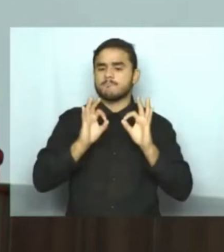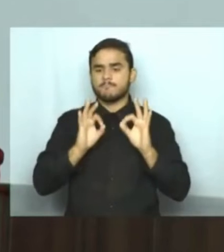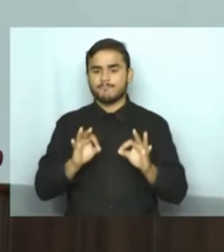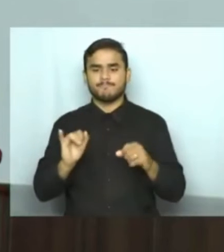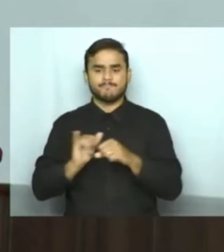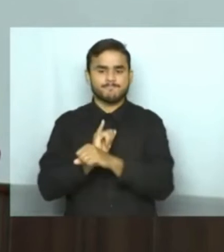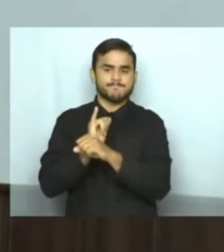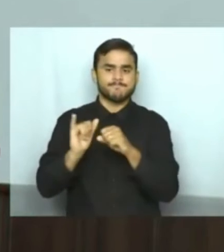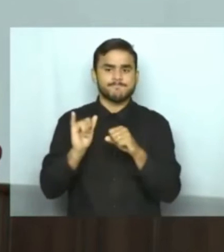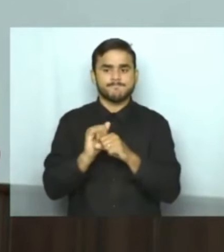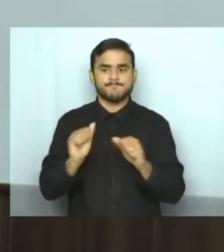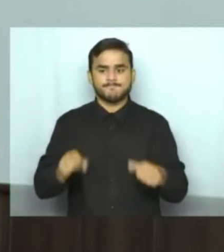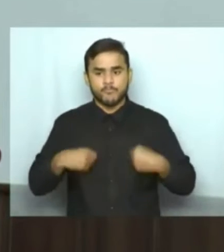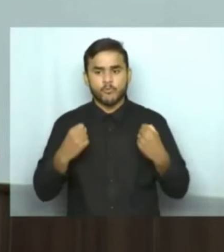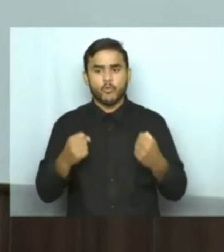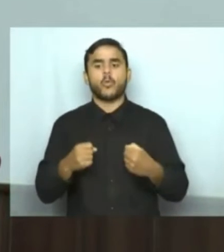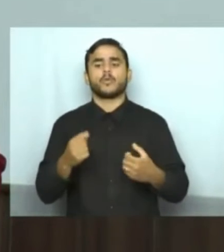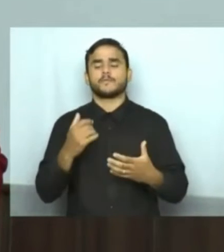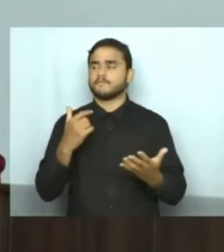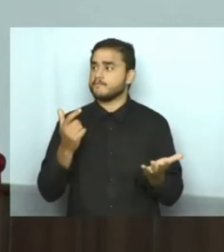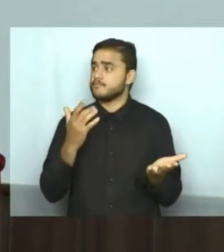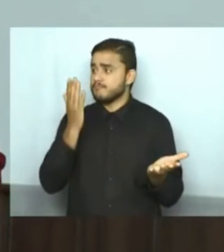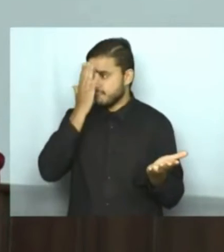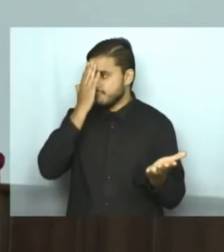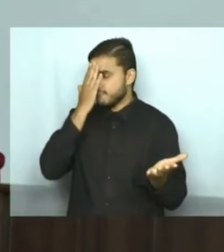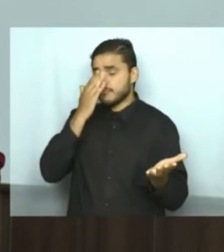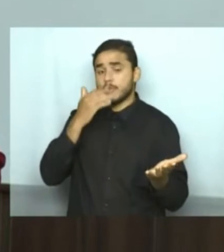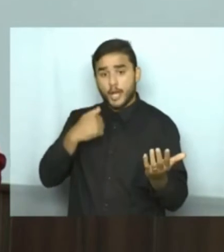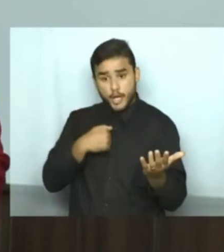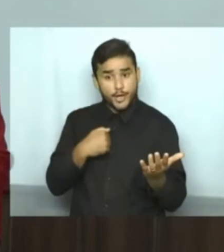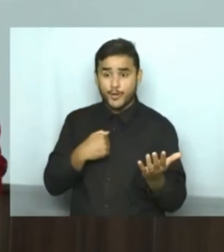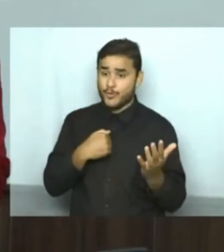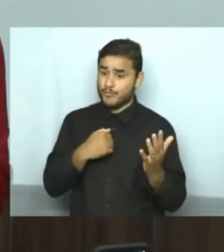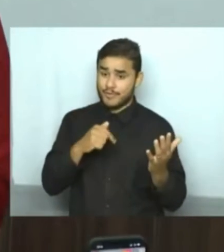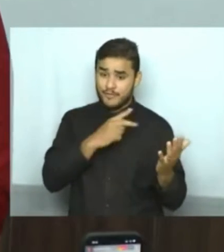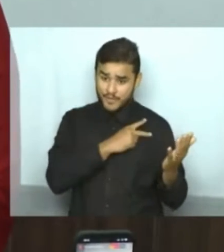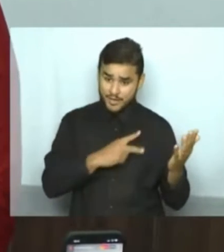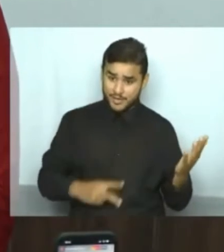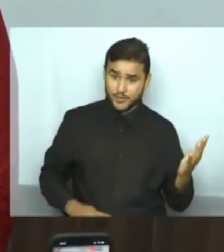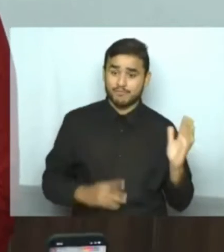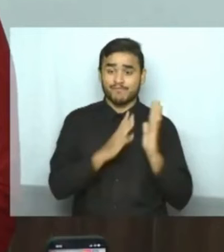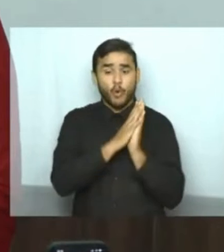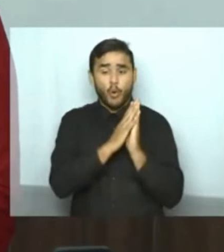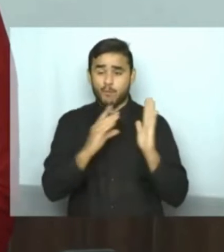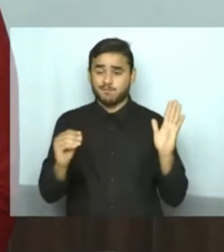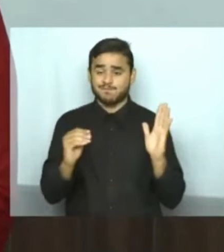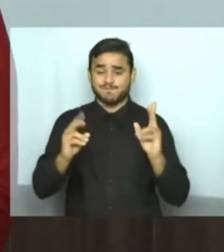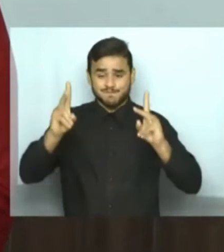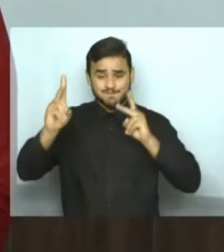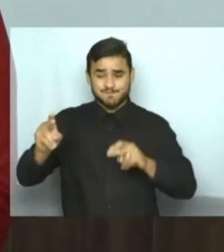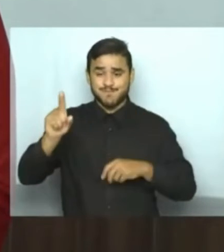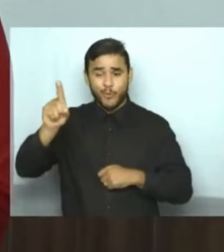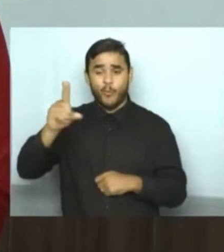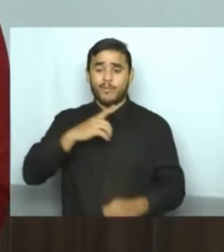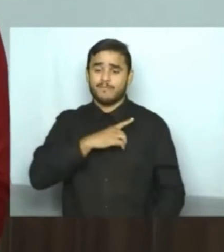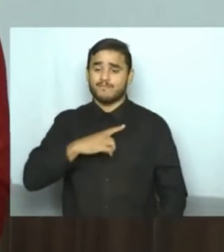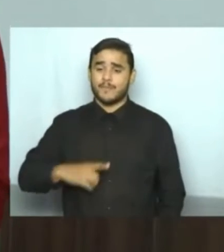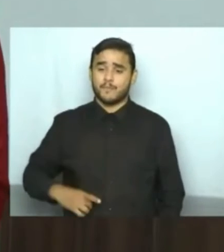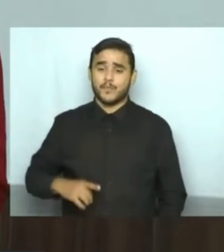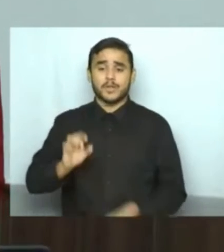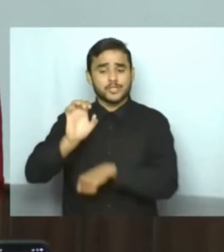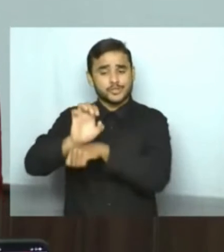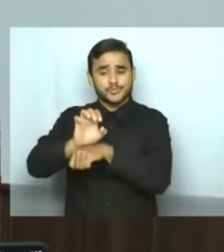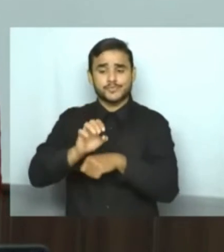vai construir o nosso mandato na Assembleia Legislativa. Quero agradecer muito aos meus amigos vereadores,